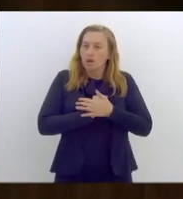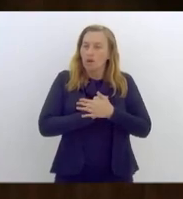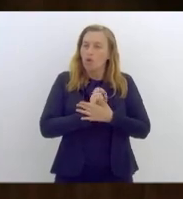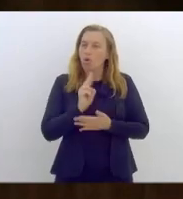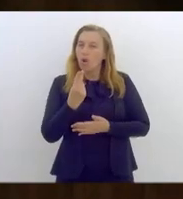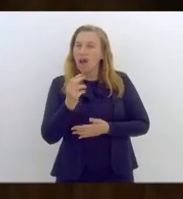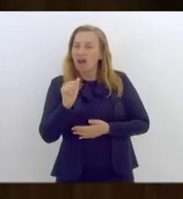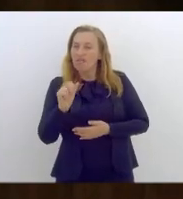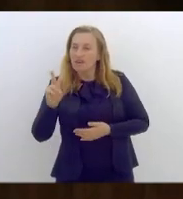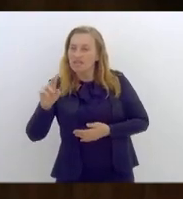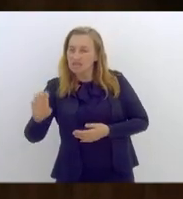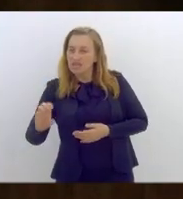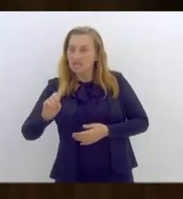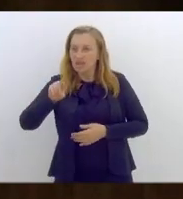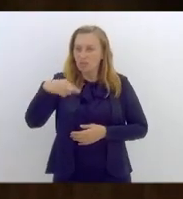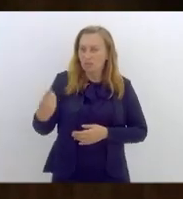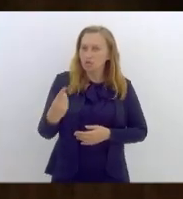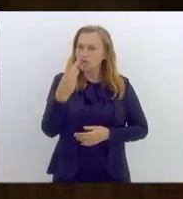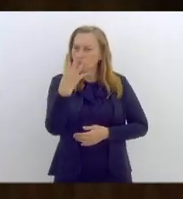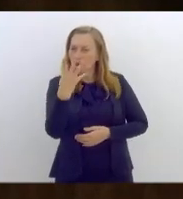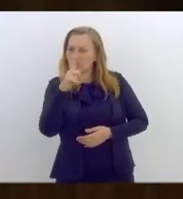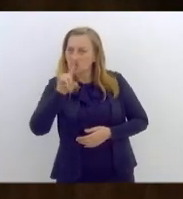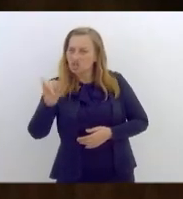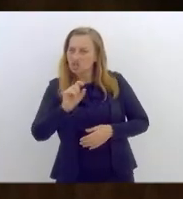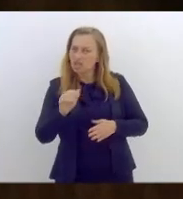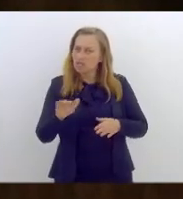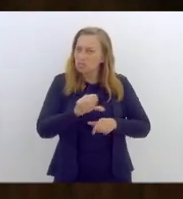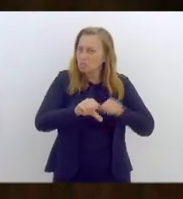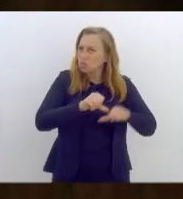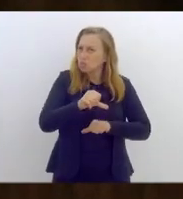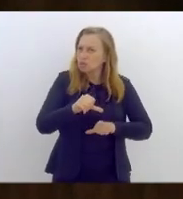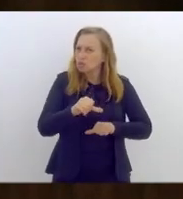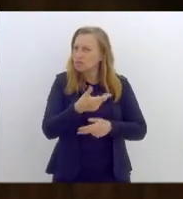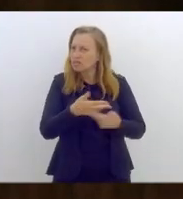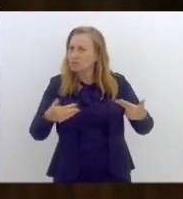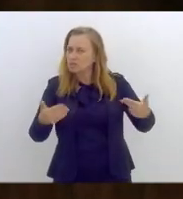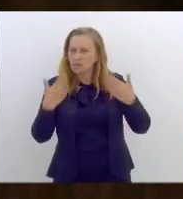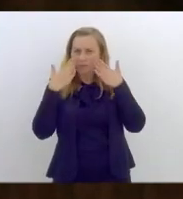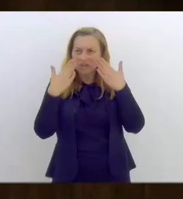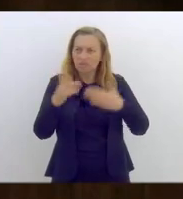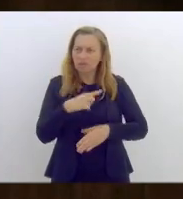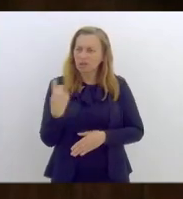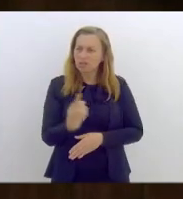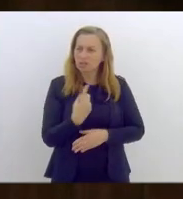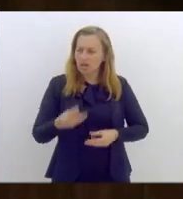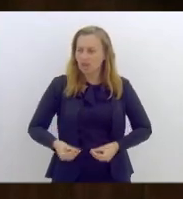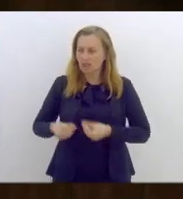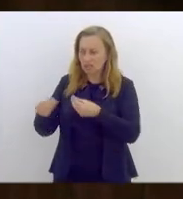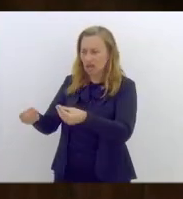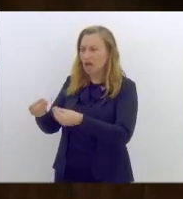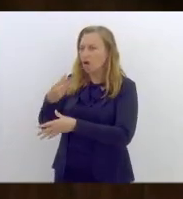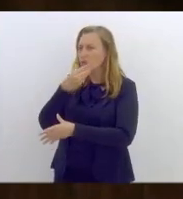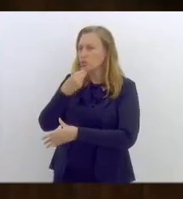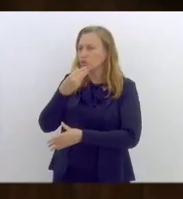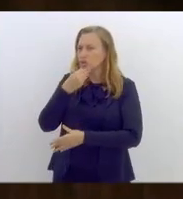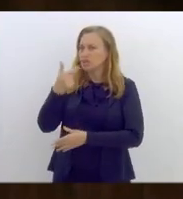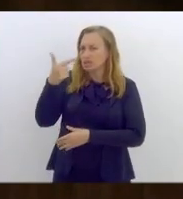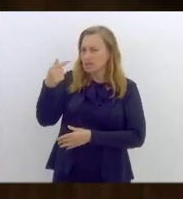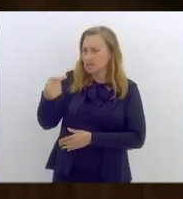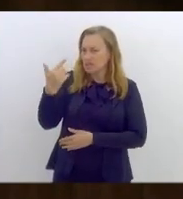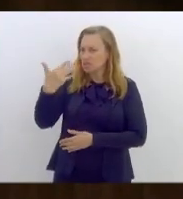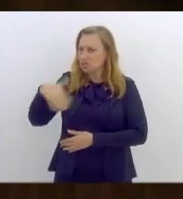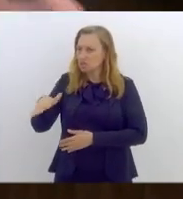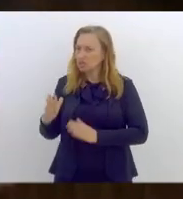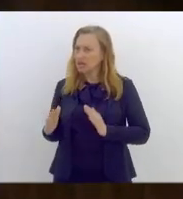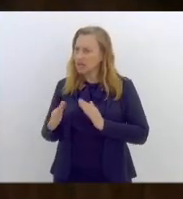muda esse rapaz tem um montão de coisa para apresentar para a gente ele entrega o garoto as 7:30 lá na